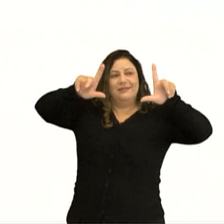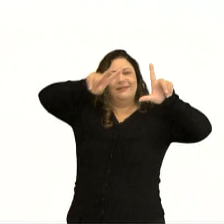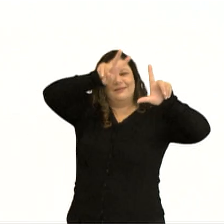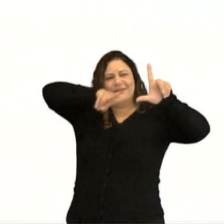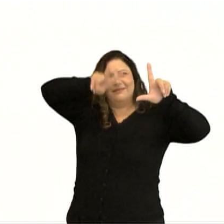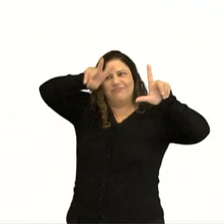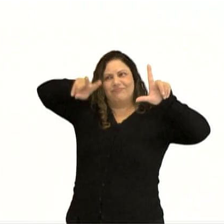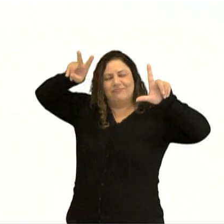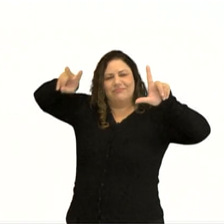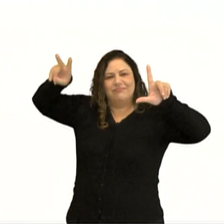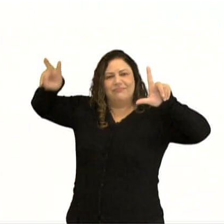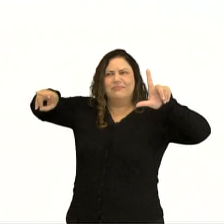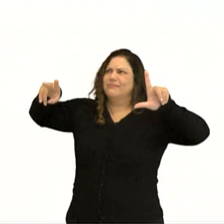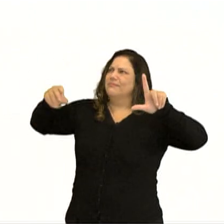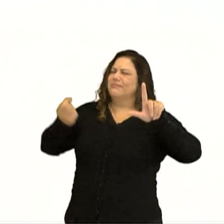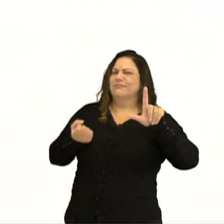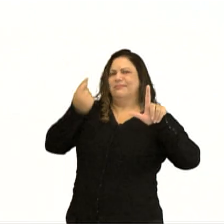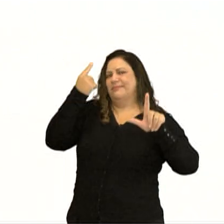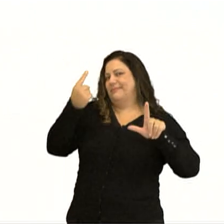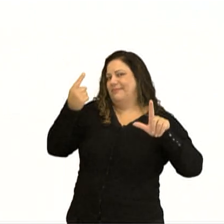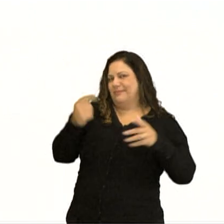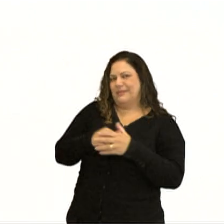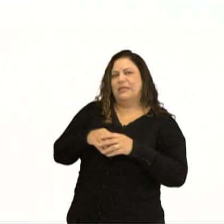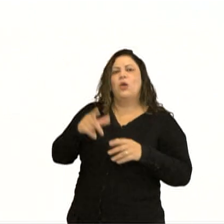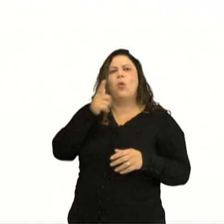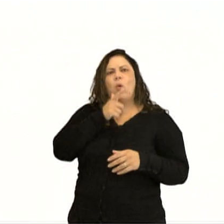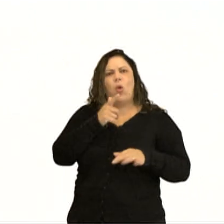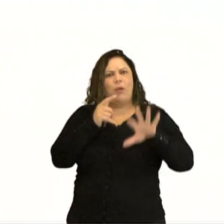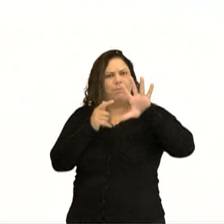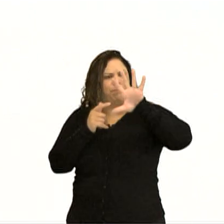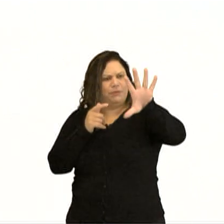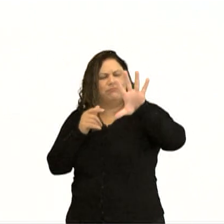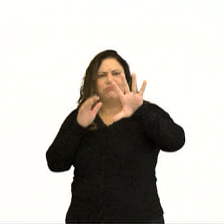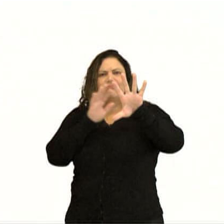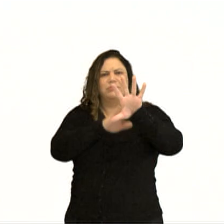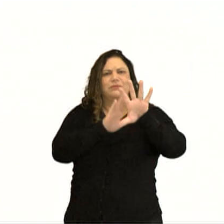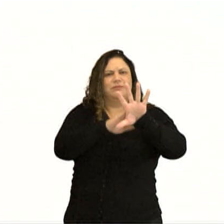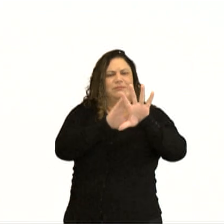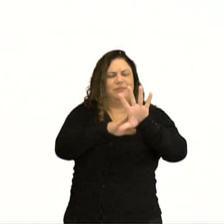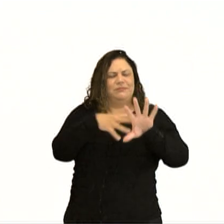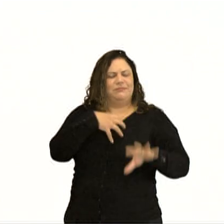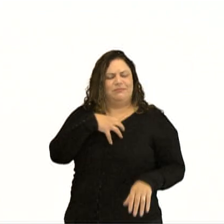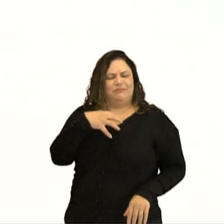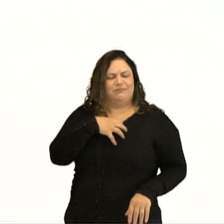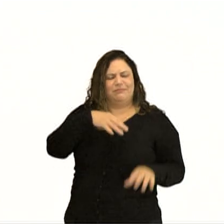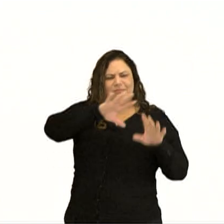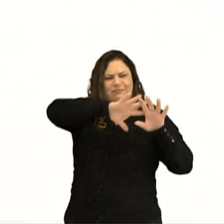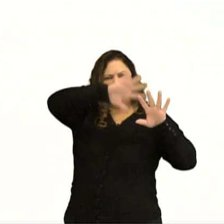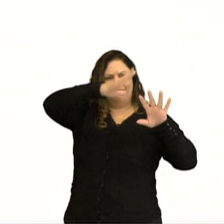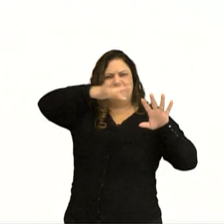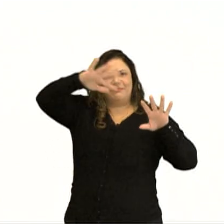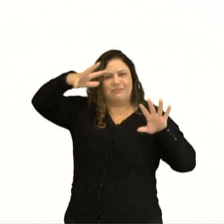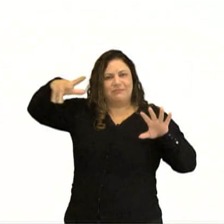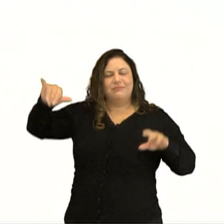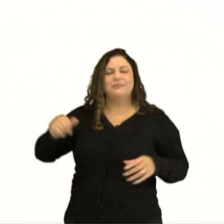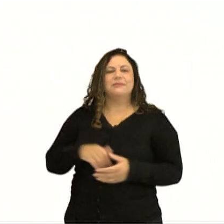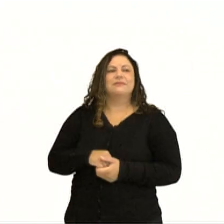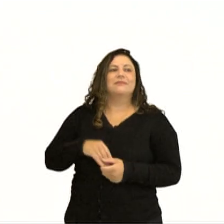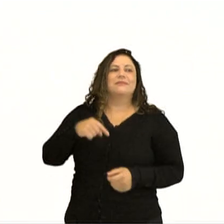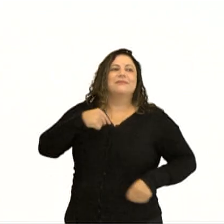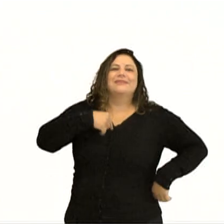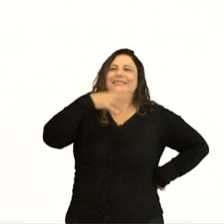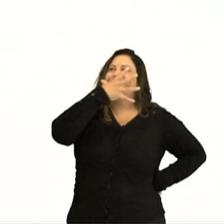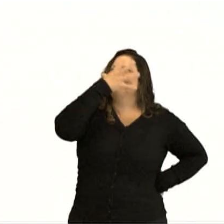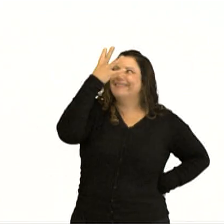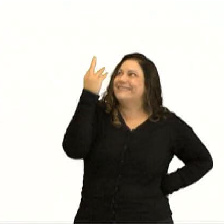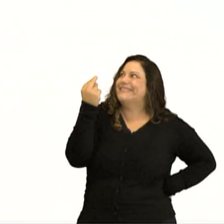olha e você tem aquela impressão de que dá para pôr a mão e sentir, né, a ondulação. Eu realmente esqueci a palavra